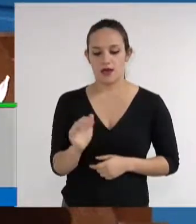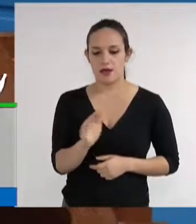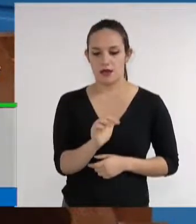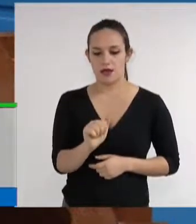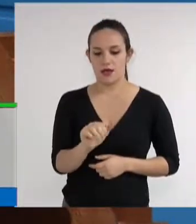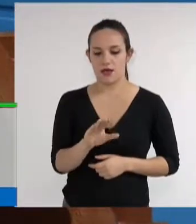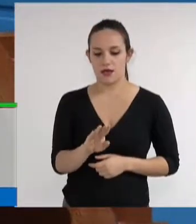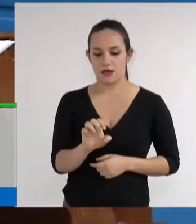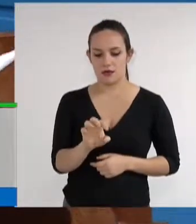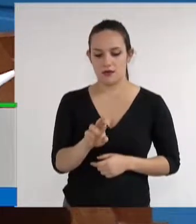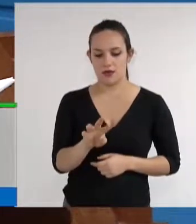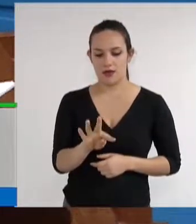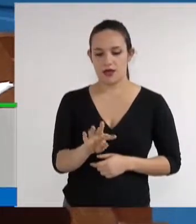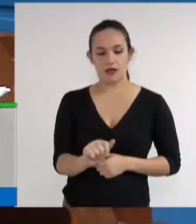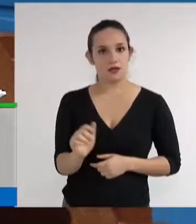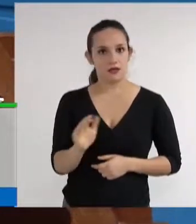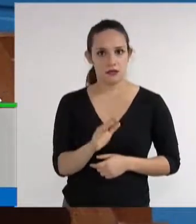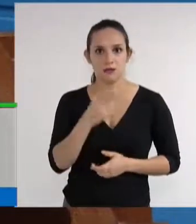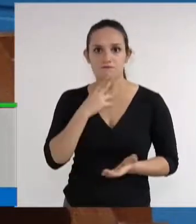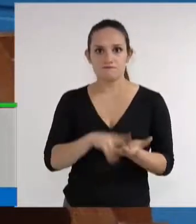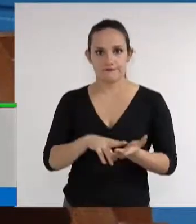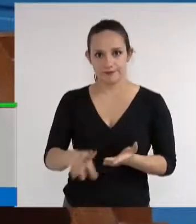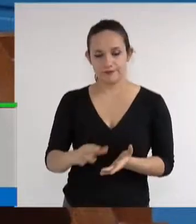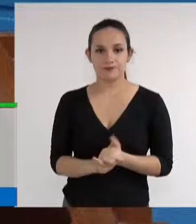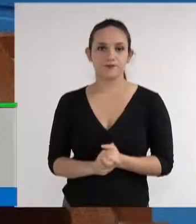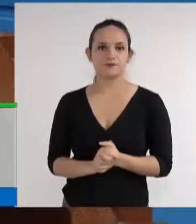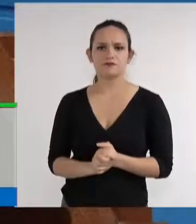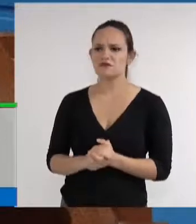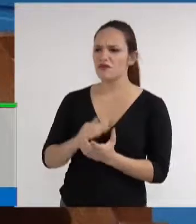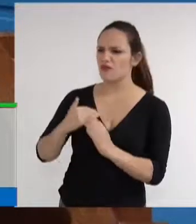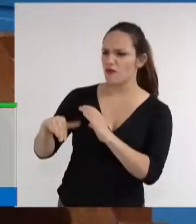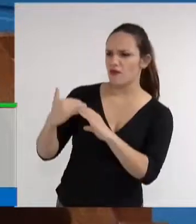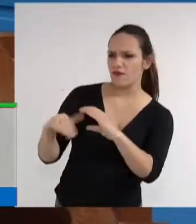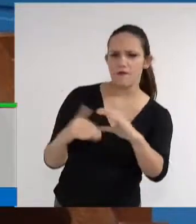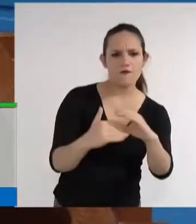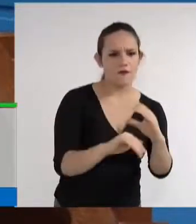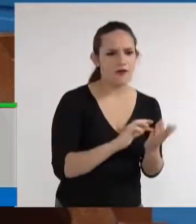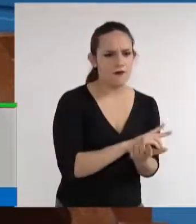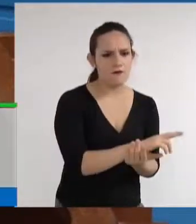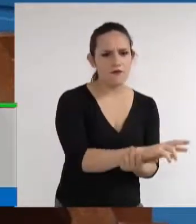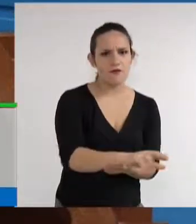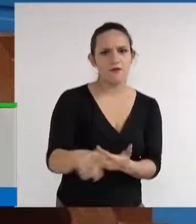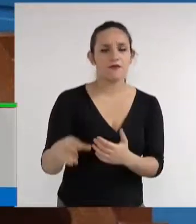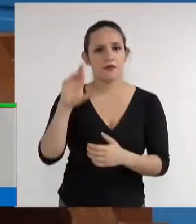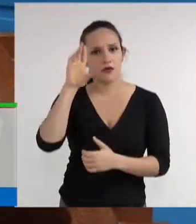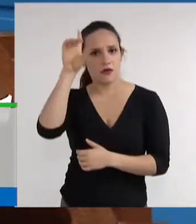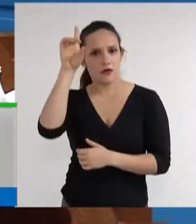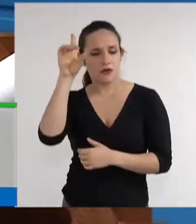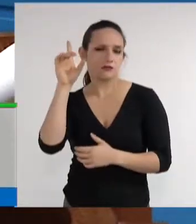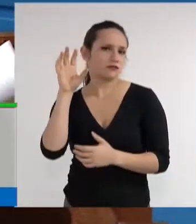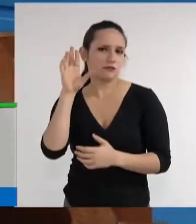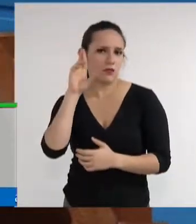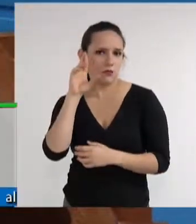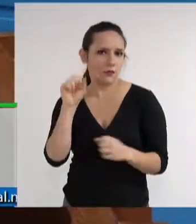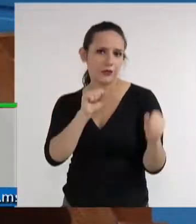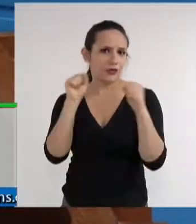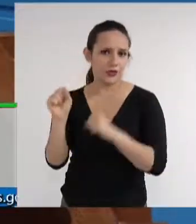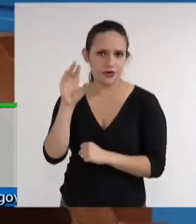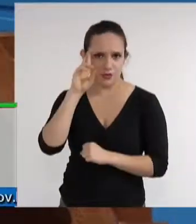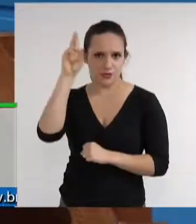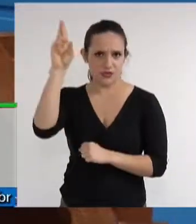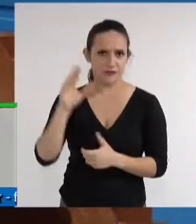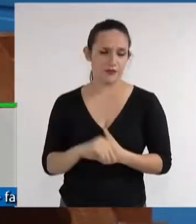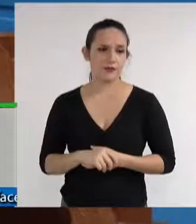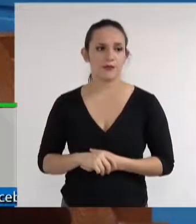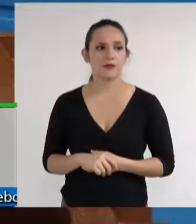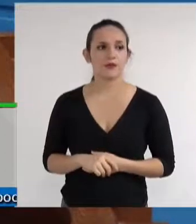a carta aberta de Mato Grosso do Sul, que foi encaminhada para várias autoridades, e no final da reunião, estava terminando a